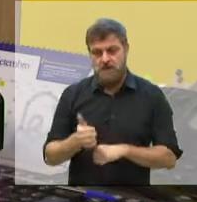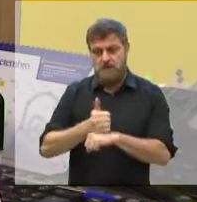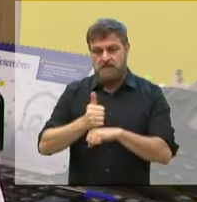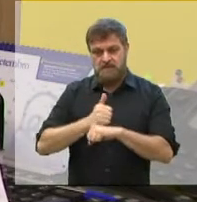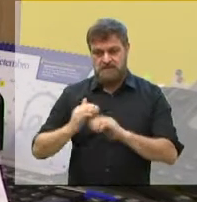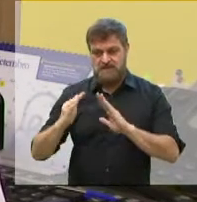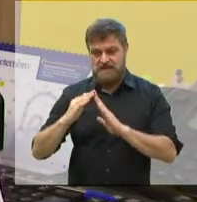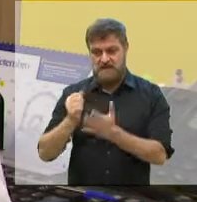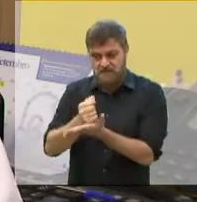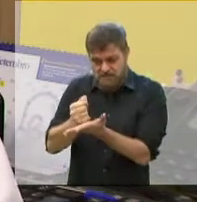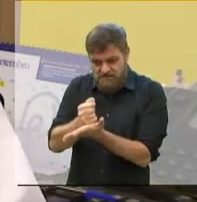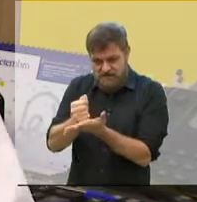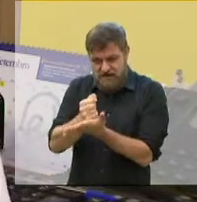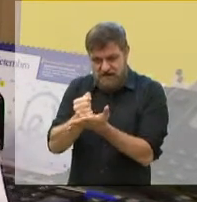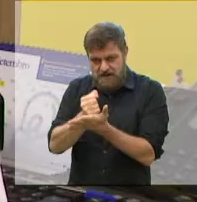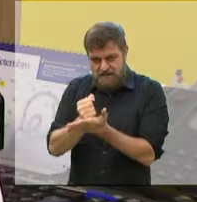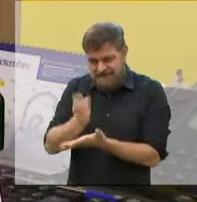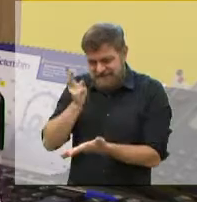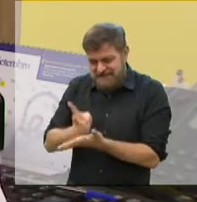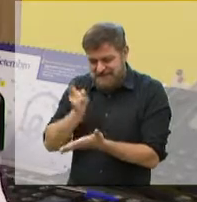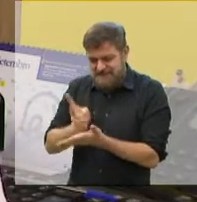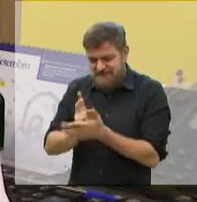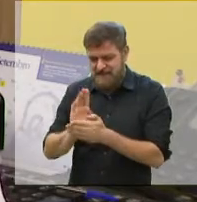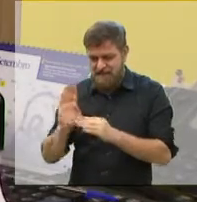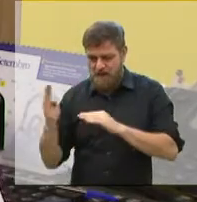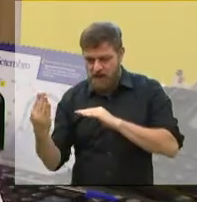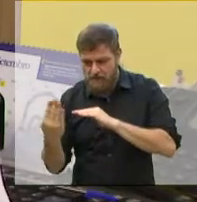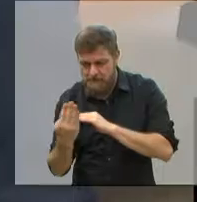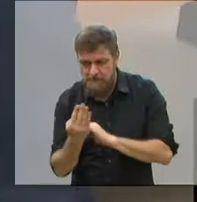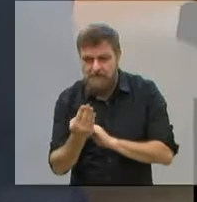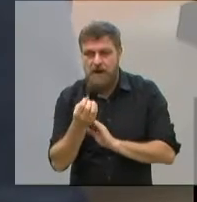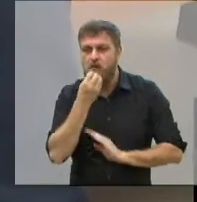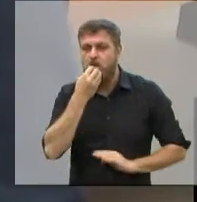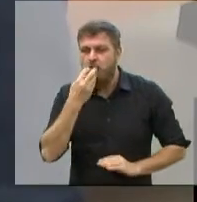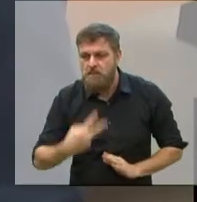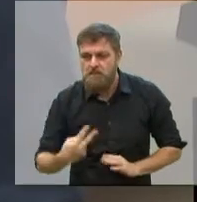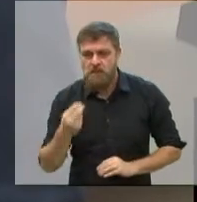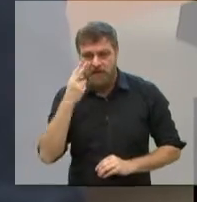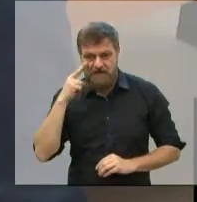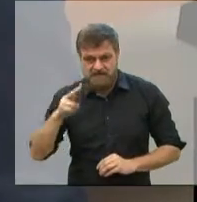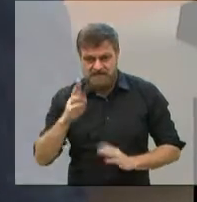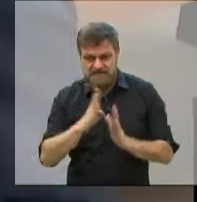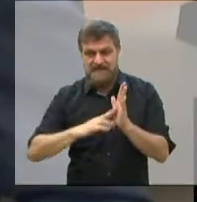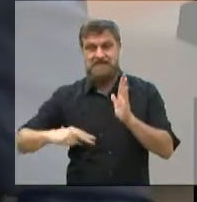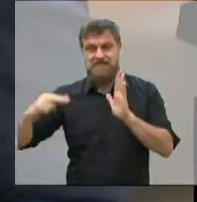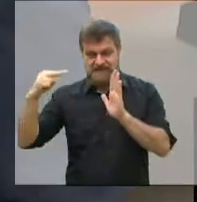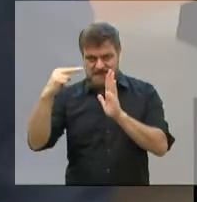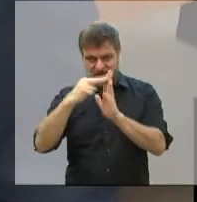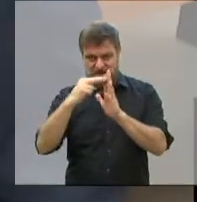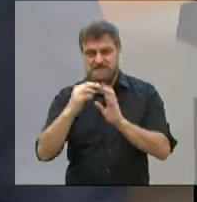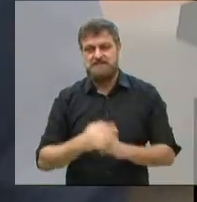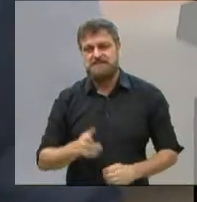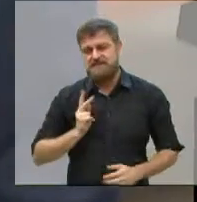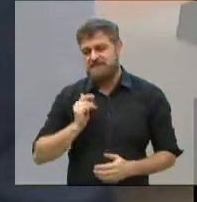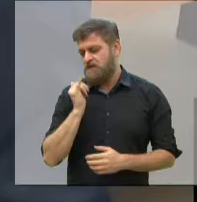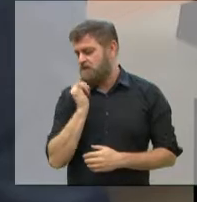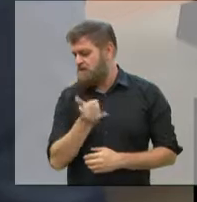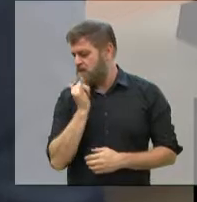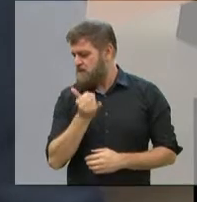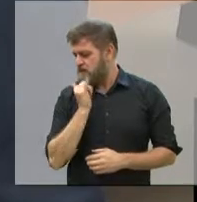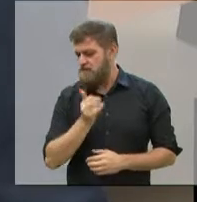há muito tempo, numa única região, na região da Vila Boa Vista, o Parque Via Norte. E eu sempre conto essa